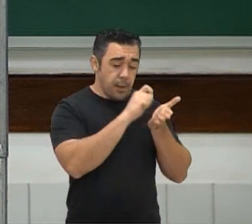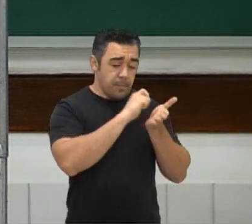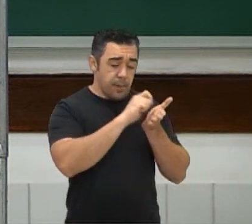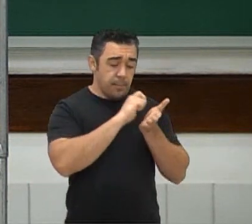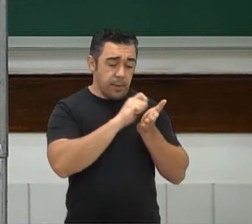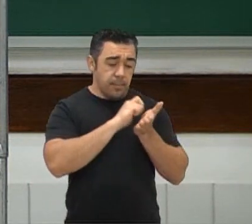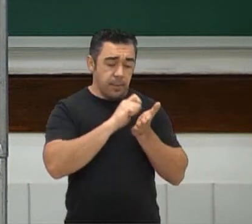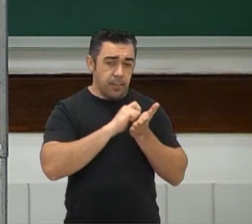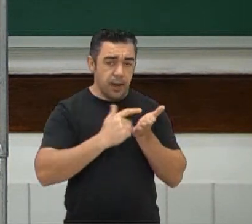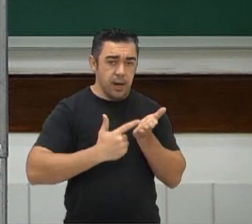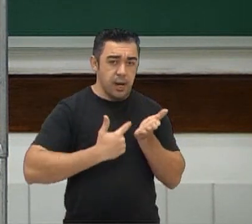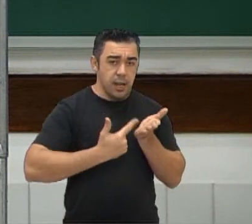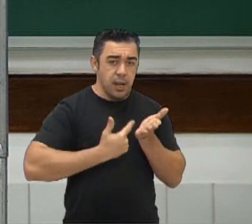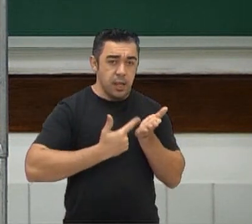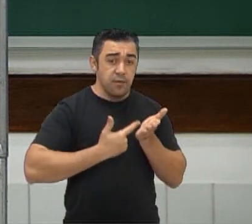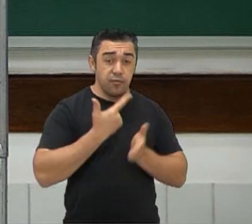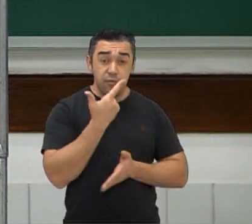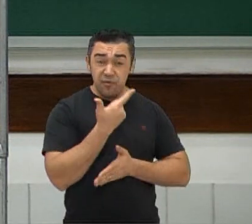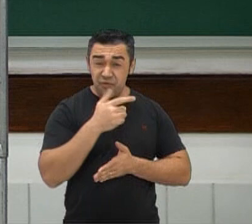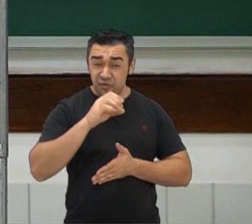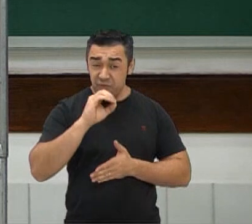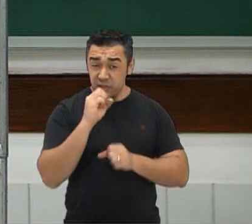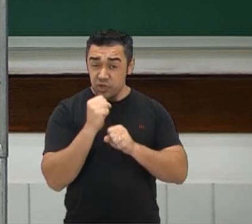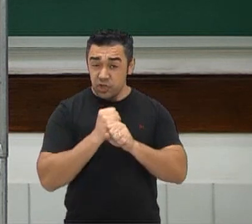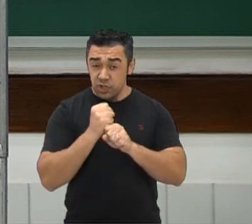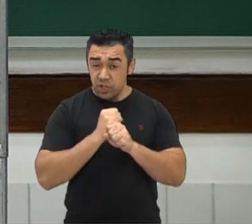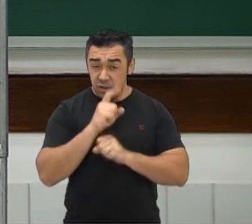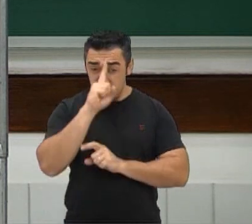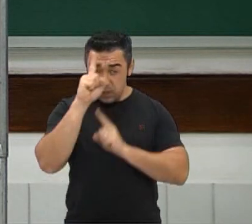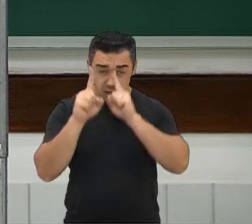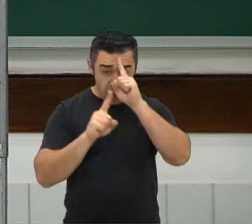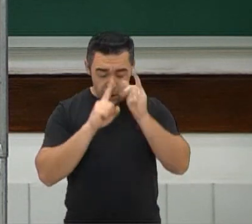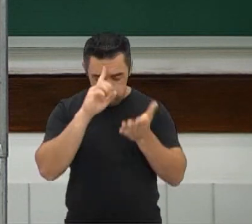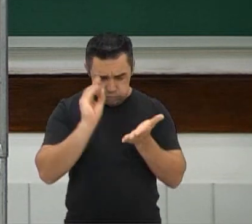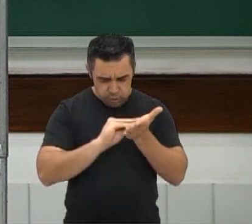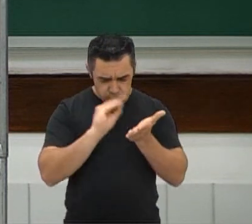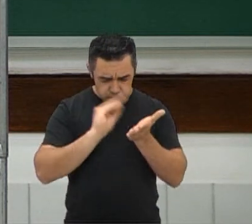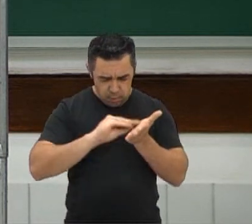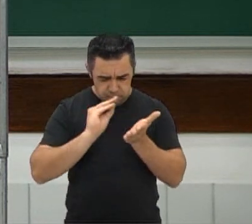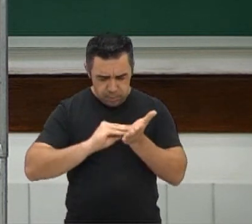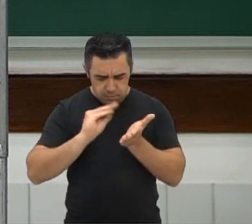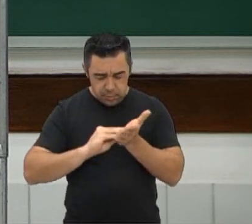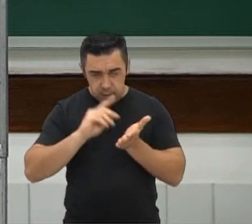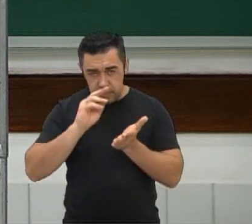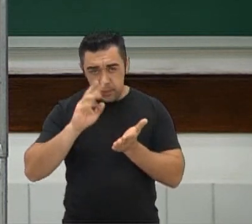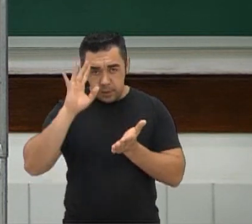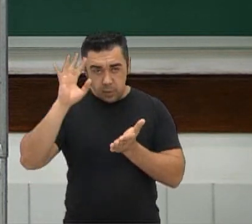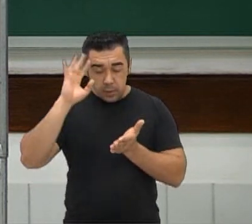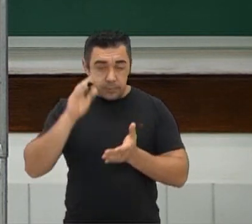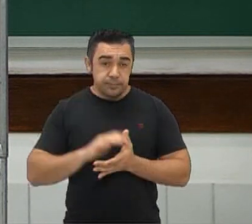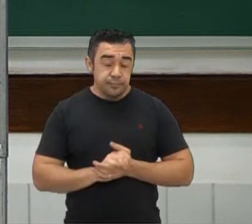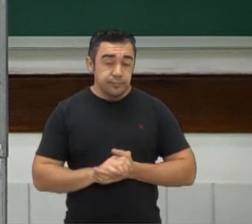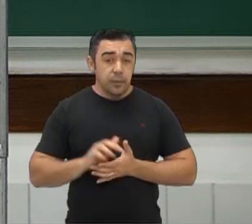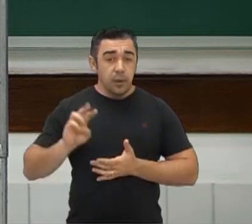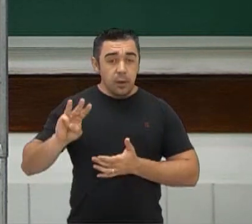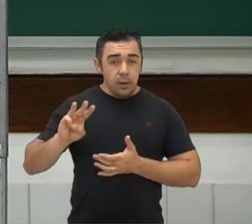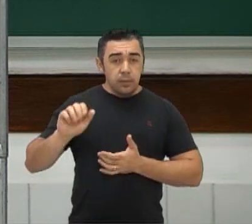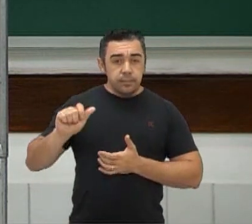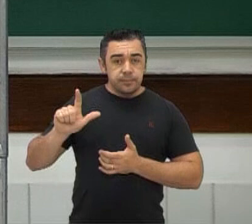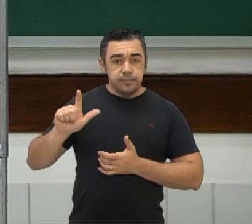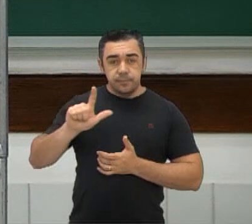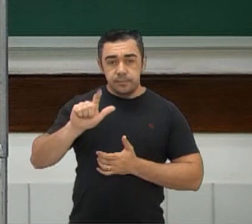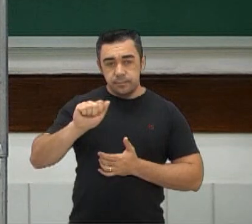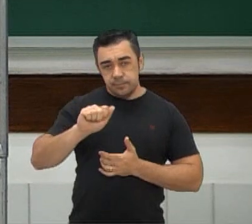Ele passou 20 anos quase ali escrevendo um livro sobre as ideias dele, sobre essa teoria. O Wallace não lançou o livro nessa época.